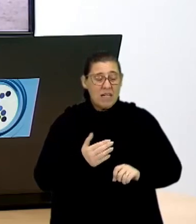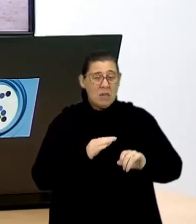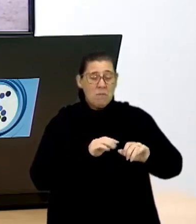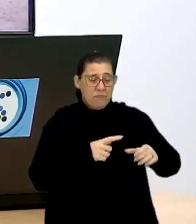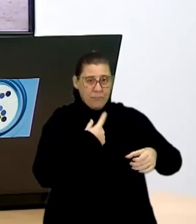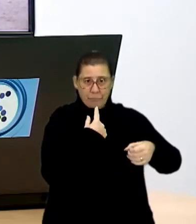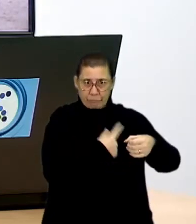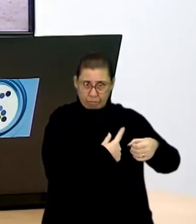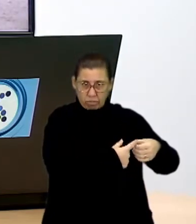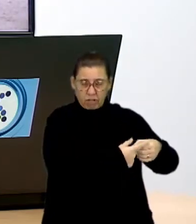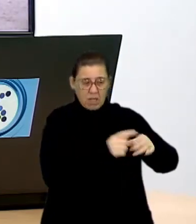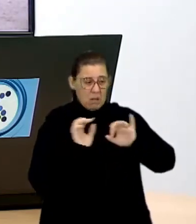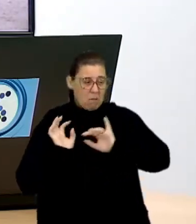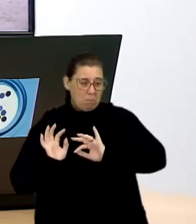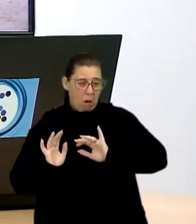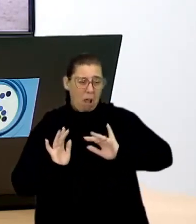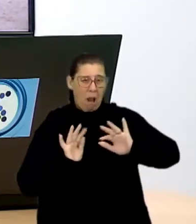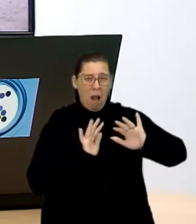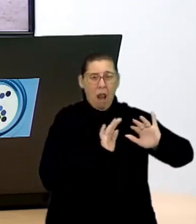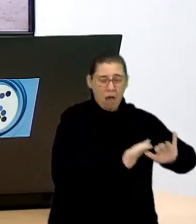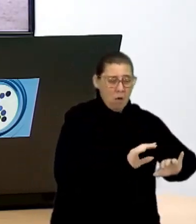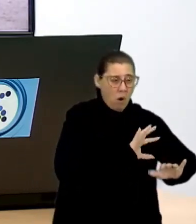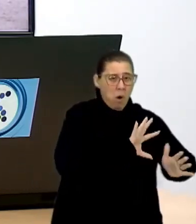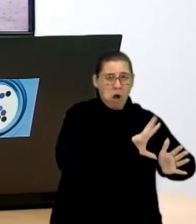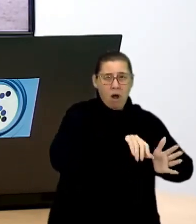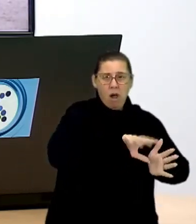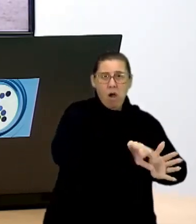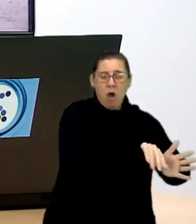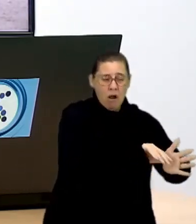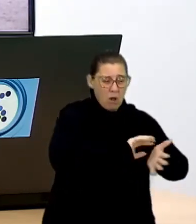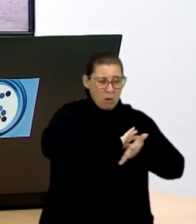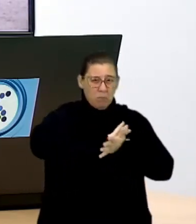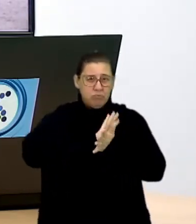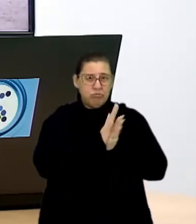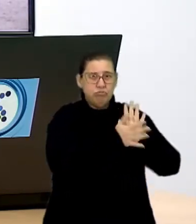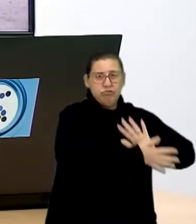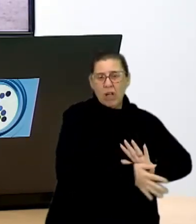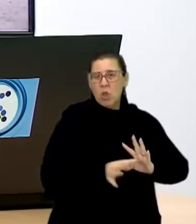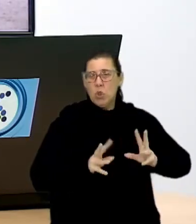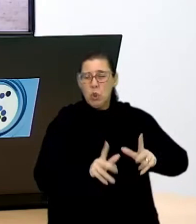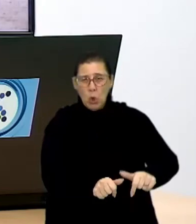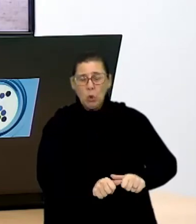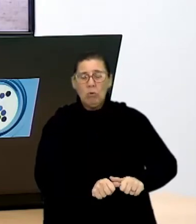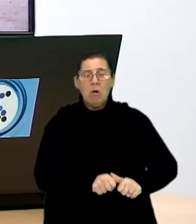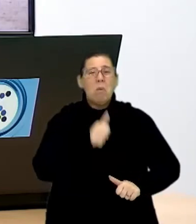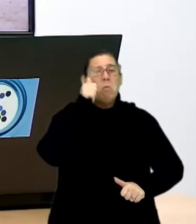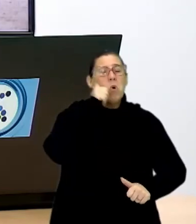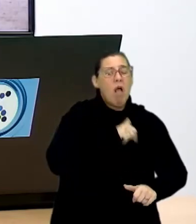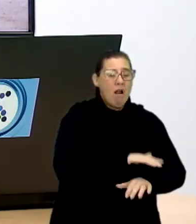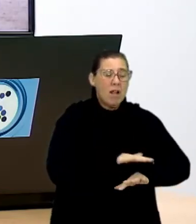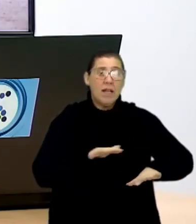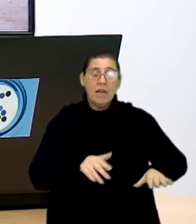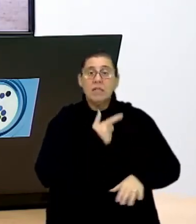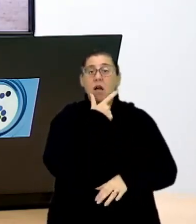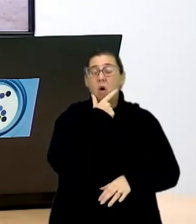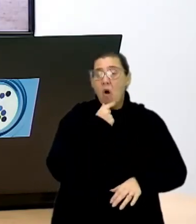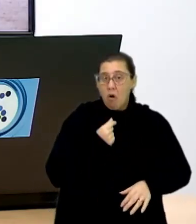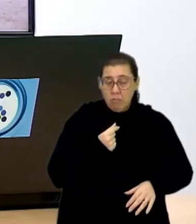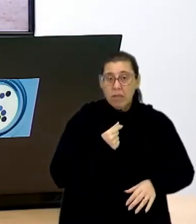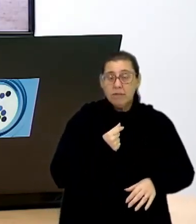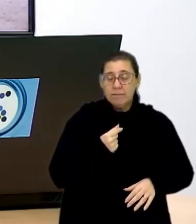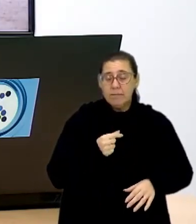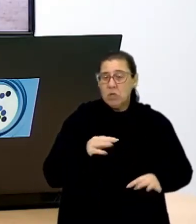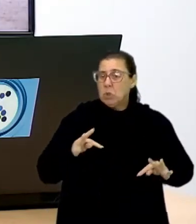cidade e eliminaram pessoas indistintamente, mulheres, crianças, homens,